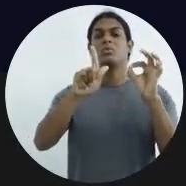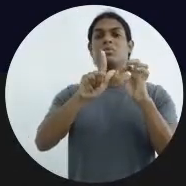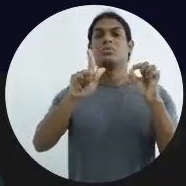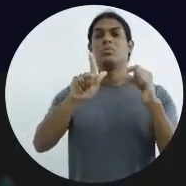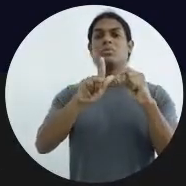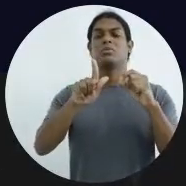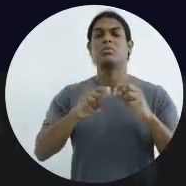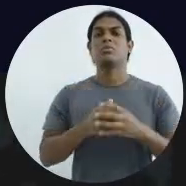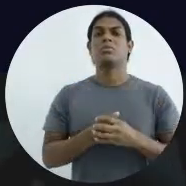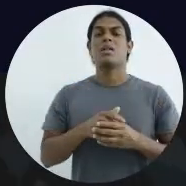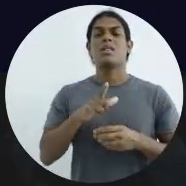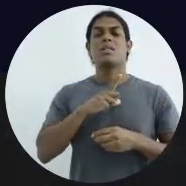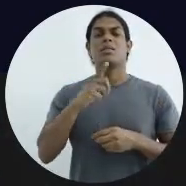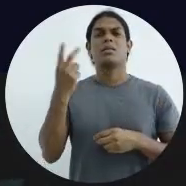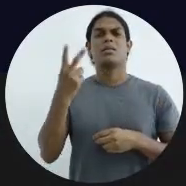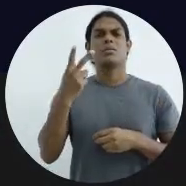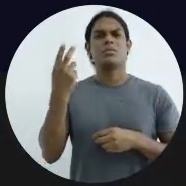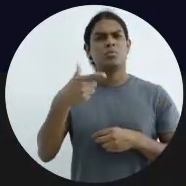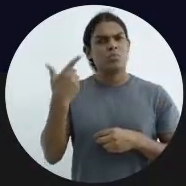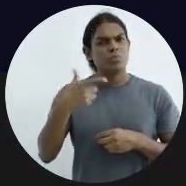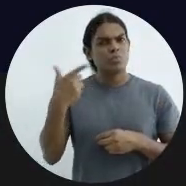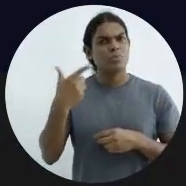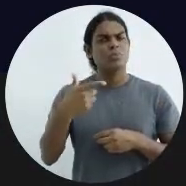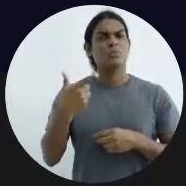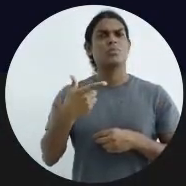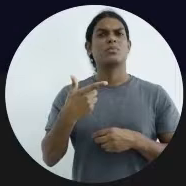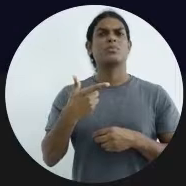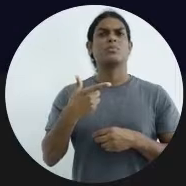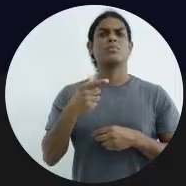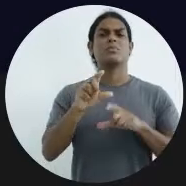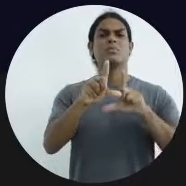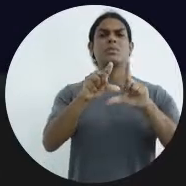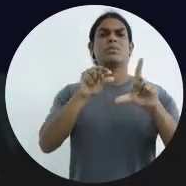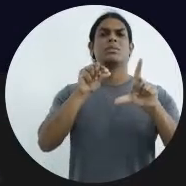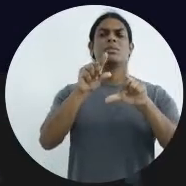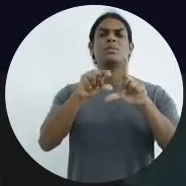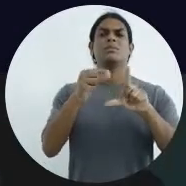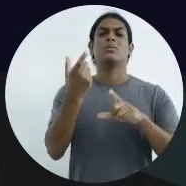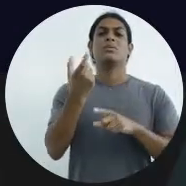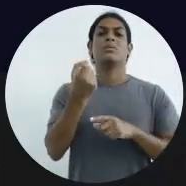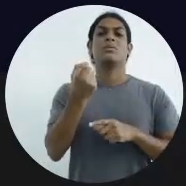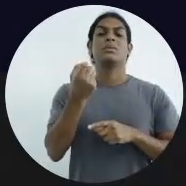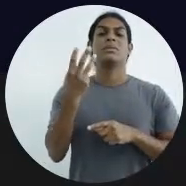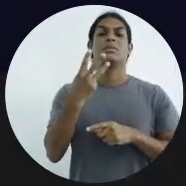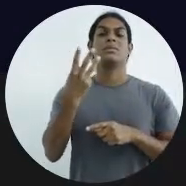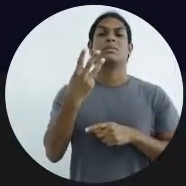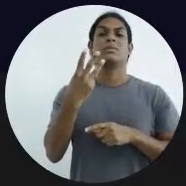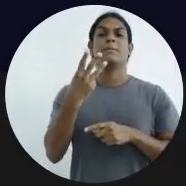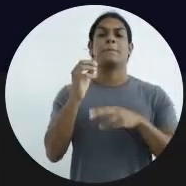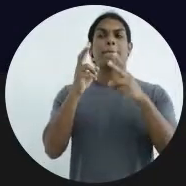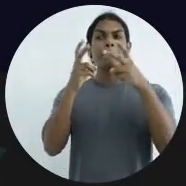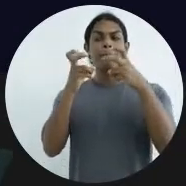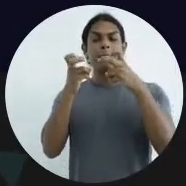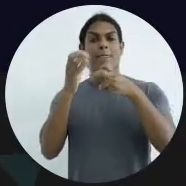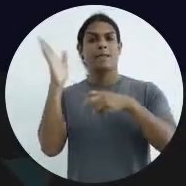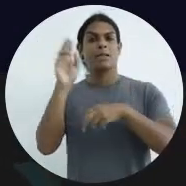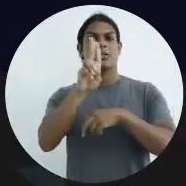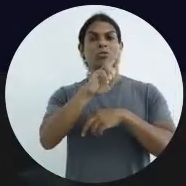seleção na linha 3. Observe no código que ele está com sublinhado amarelo aí. A gente